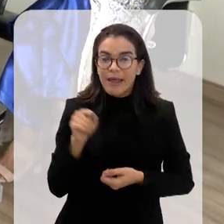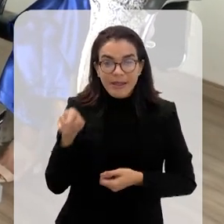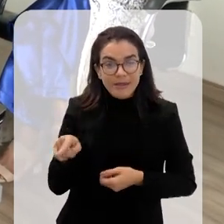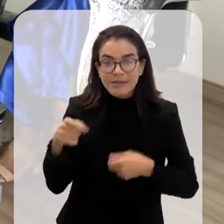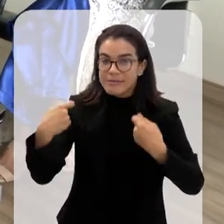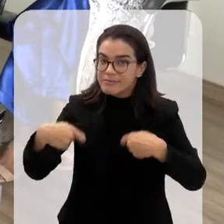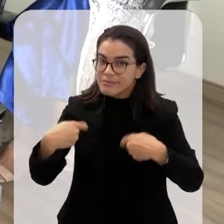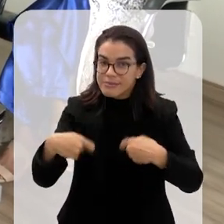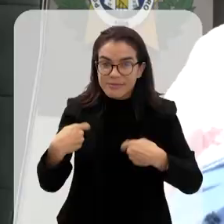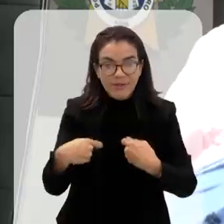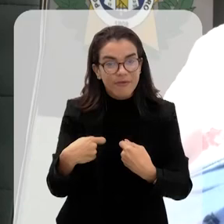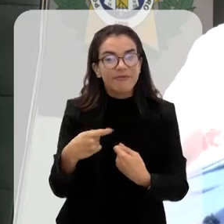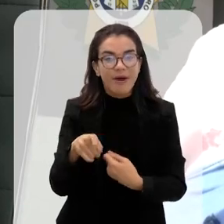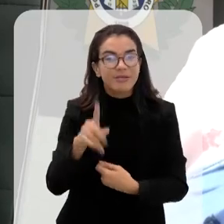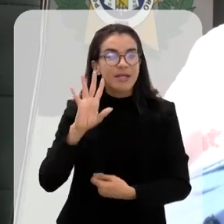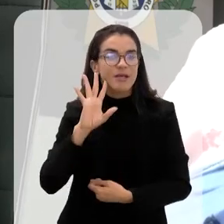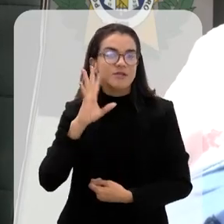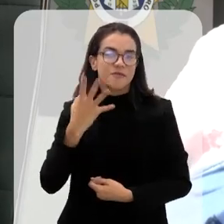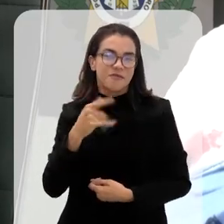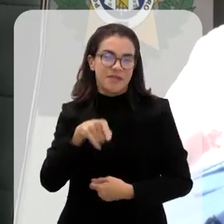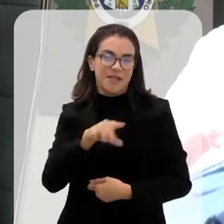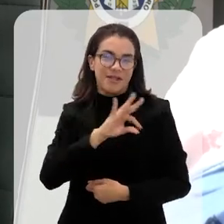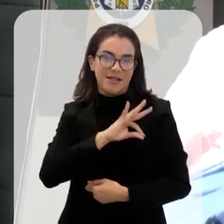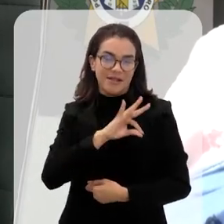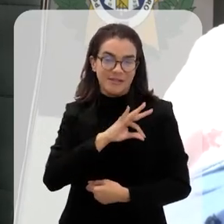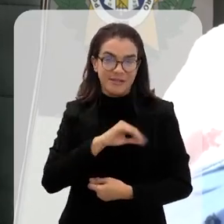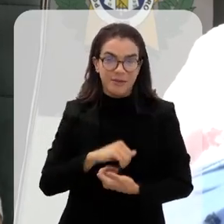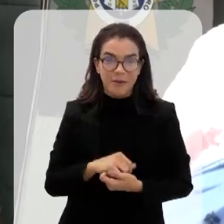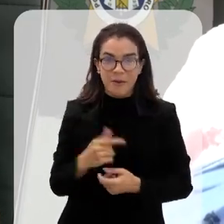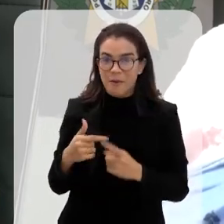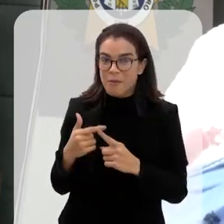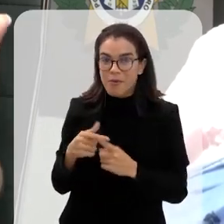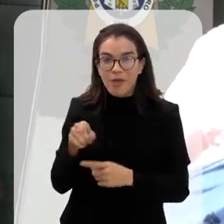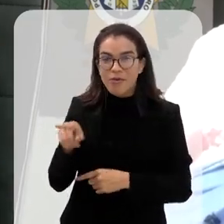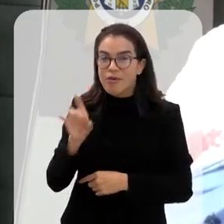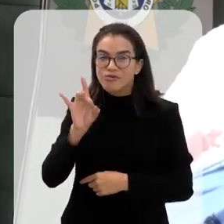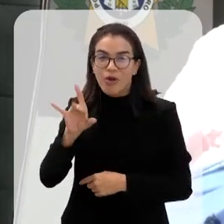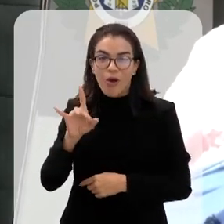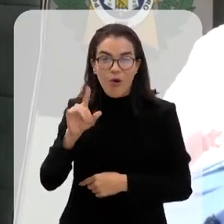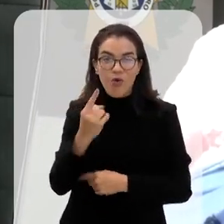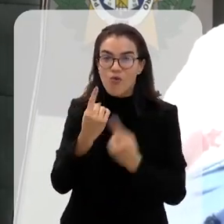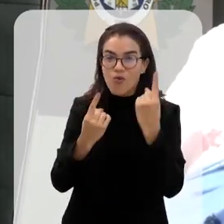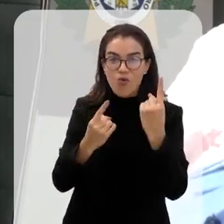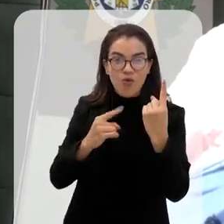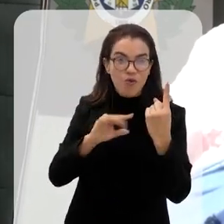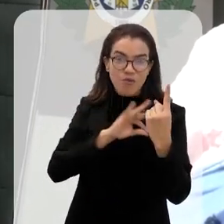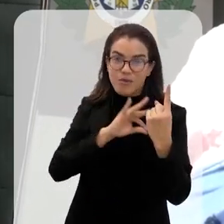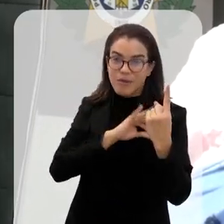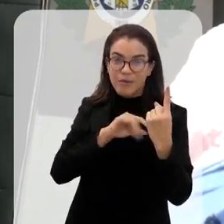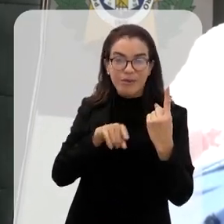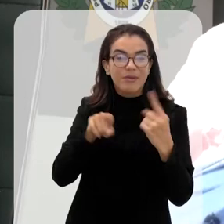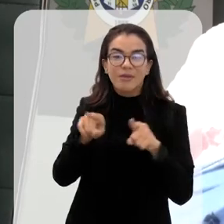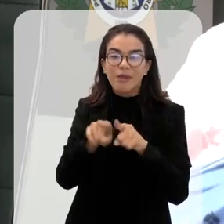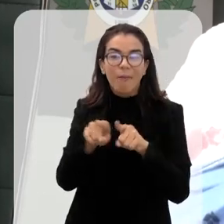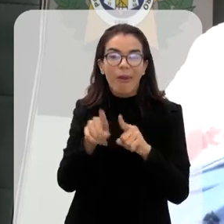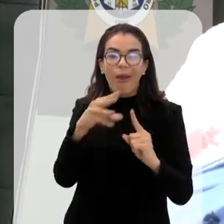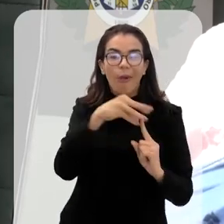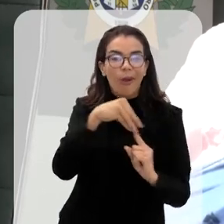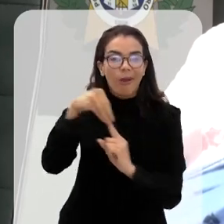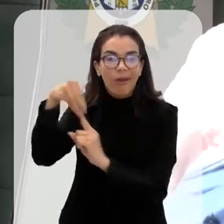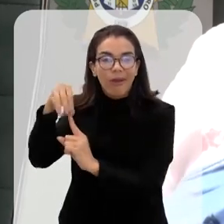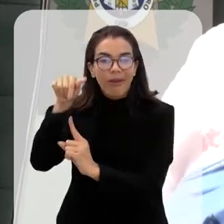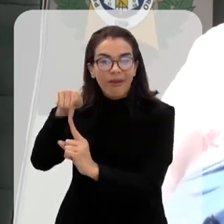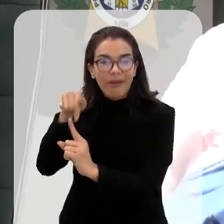E a sua demanda vai ser atendida por aquela delegacia, porque às vezes a sua demanda não é só policial. A sua demanda às vezes é